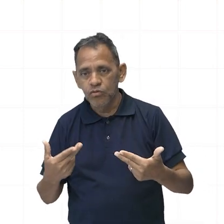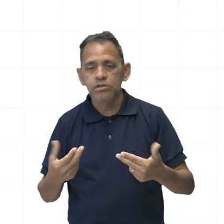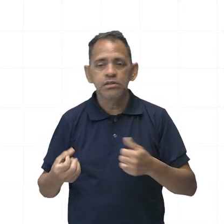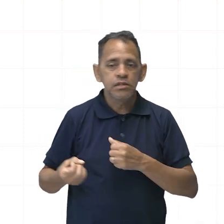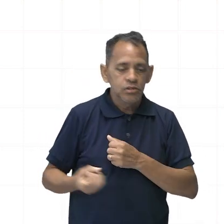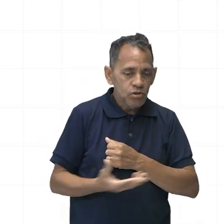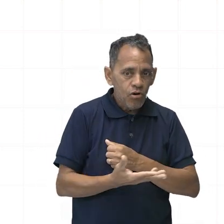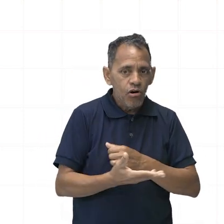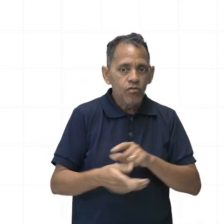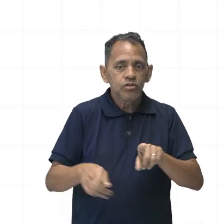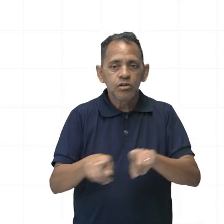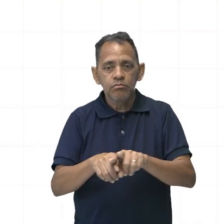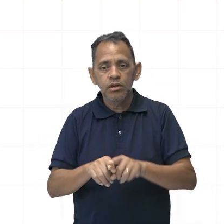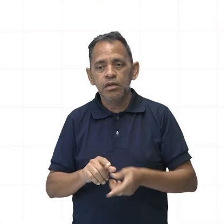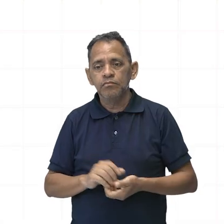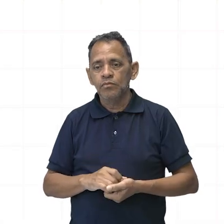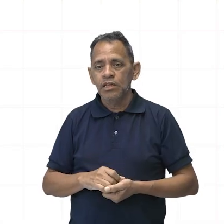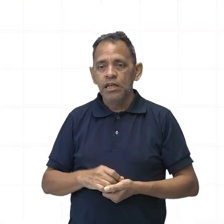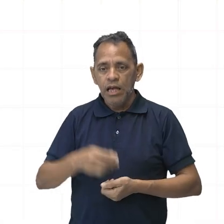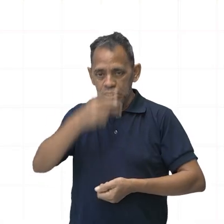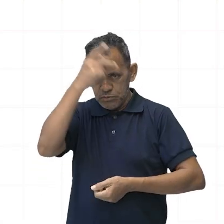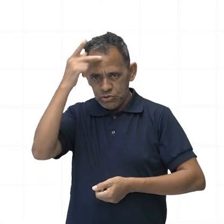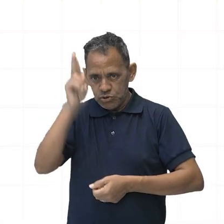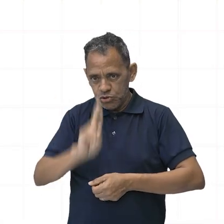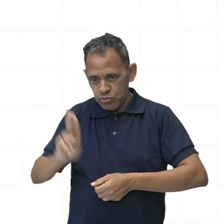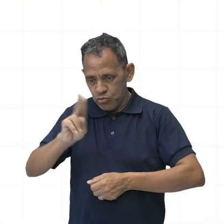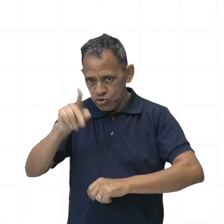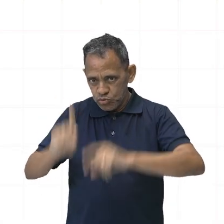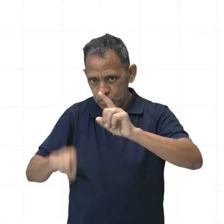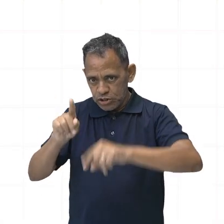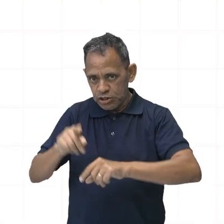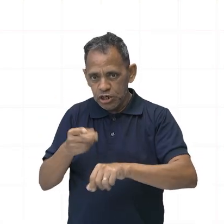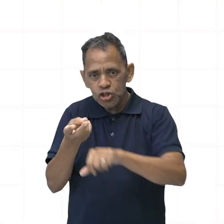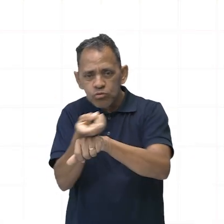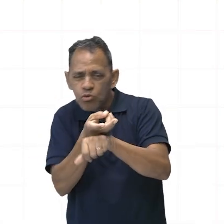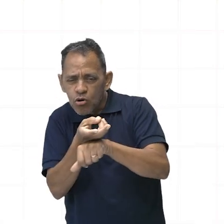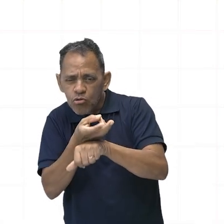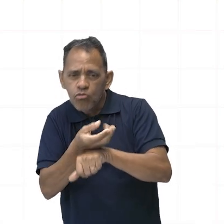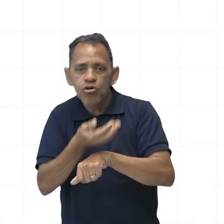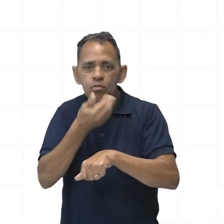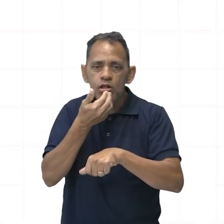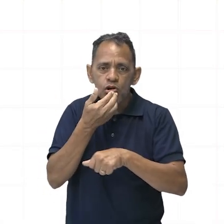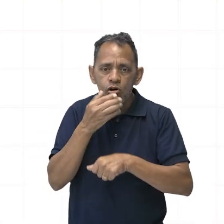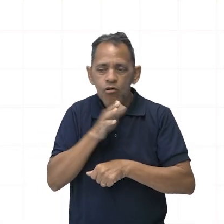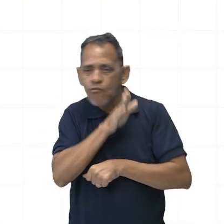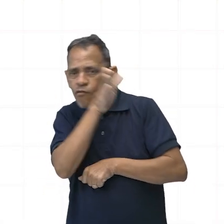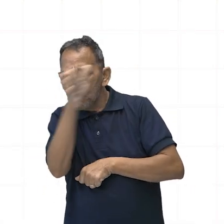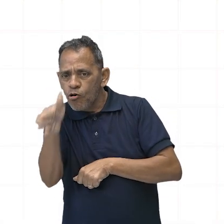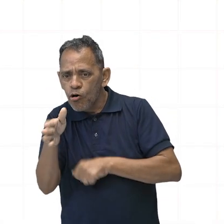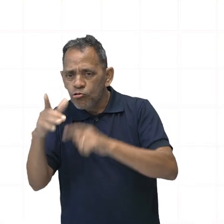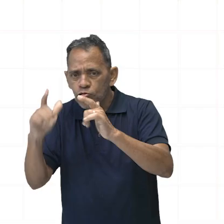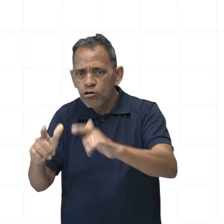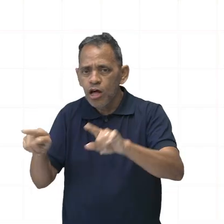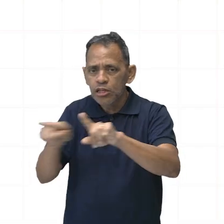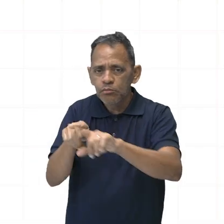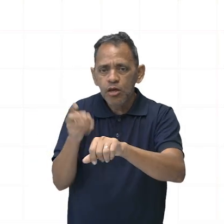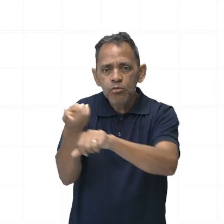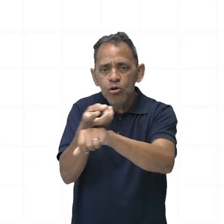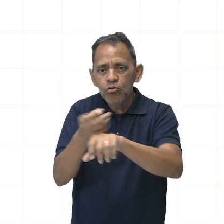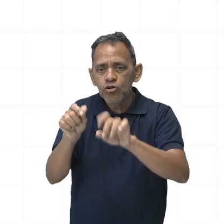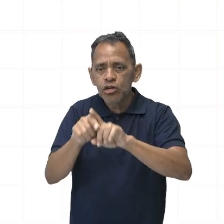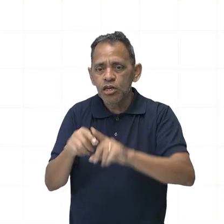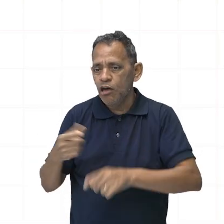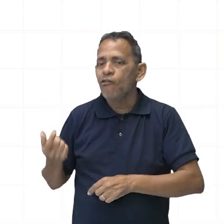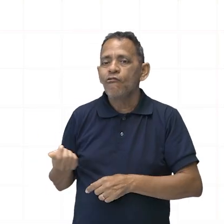para escolher qual empresa ele vai querer seguir, o que ele vai querer comprar, tá? Normalmente busca-se muito